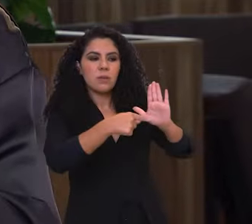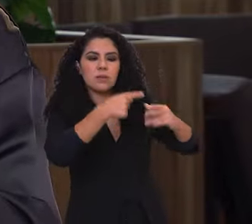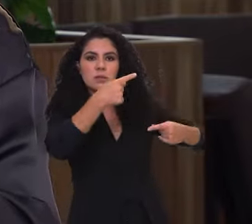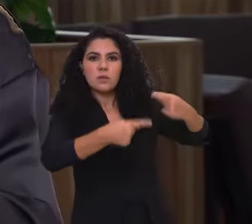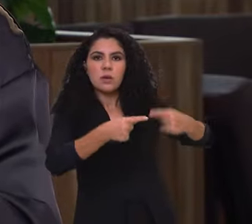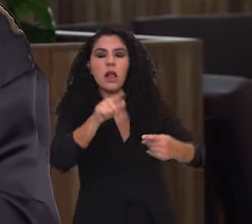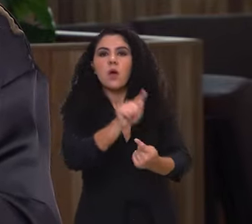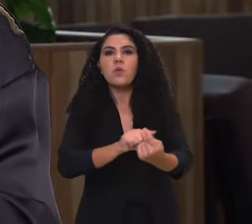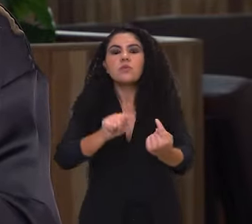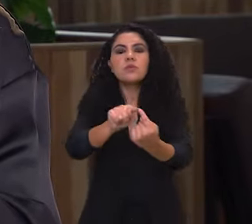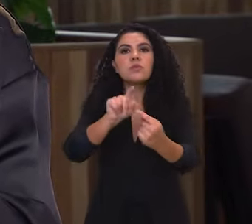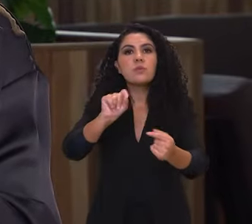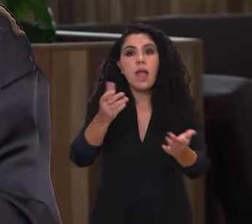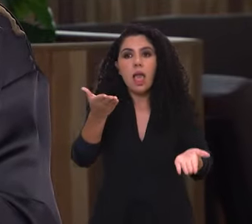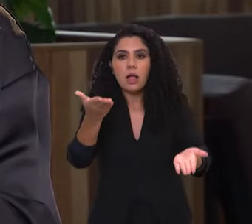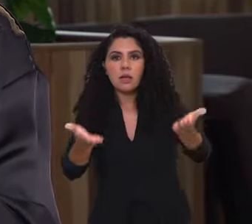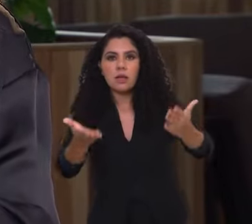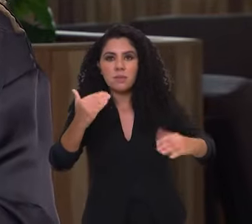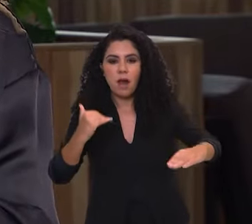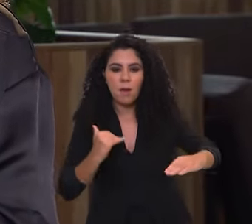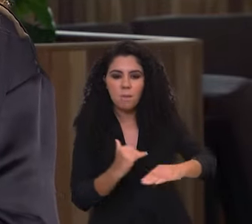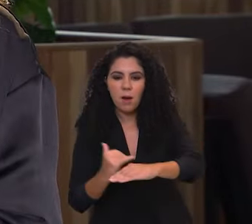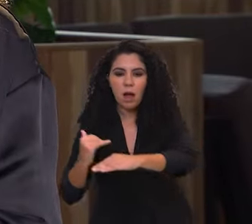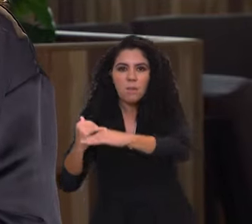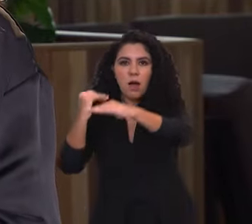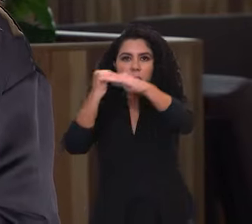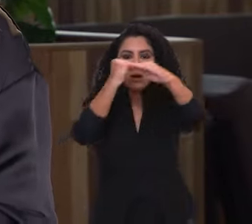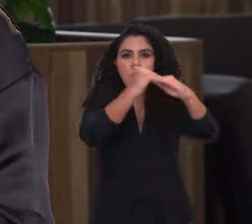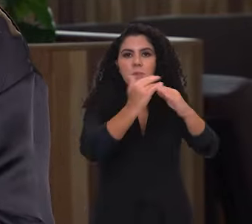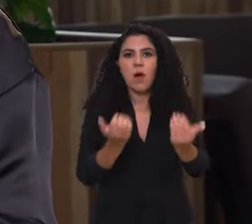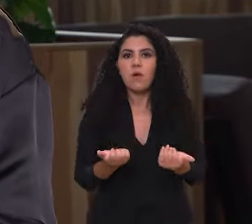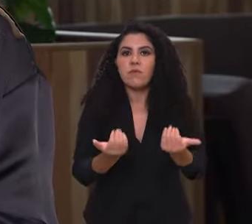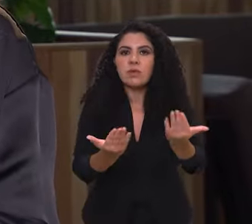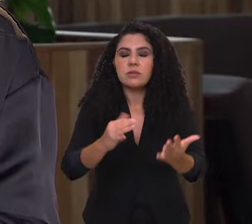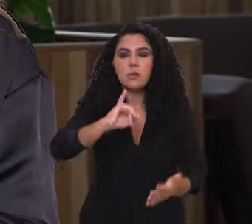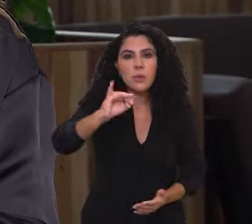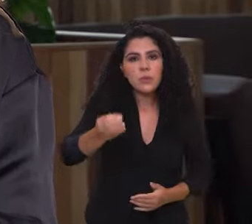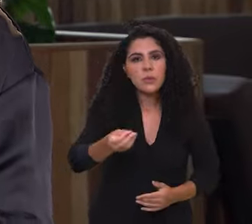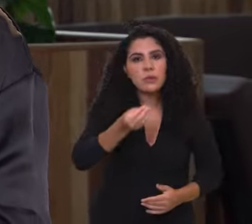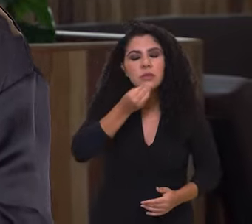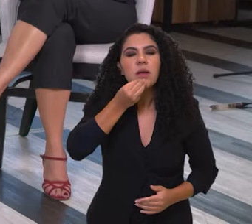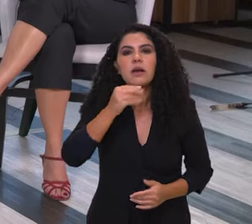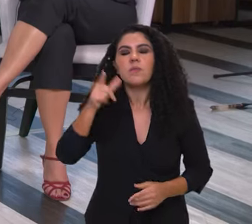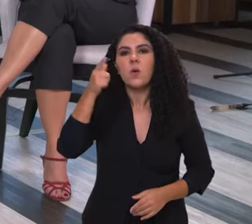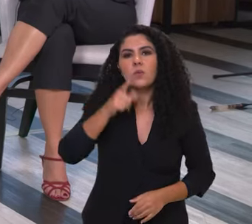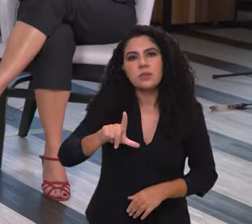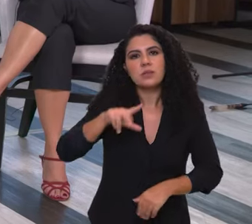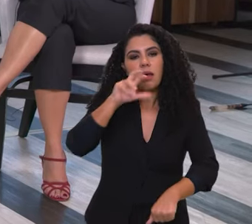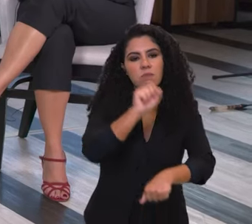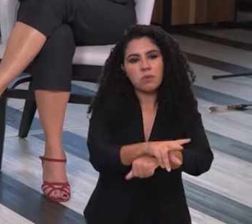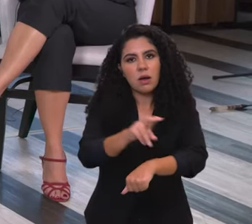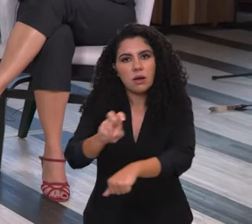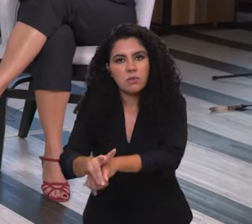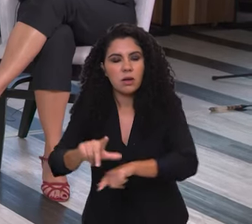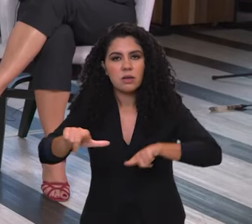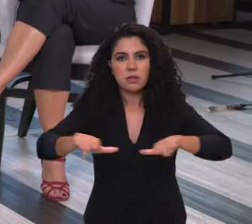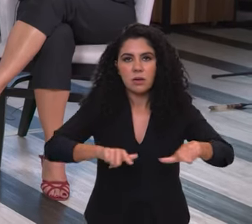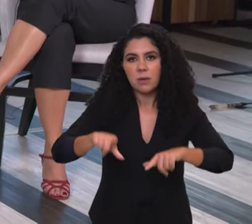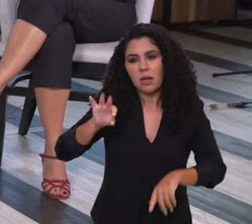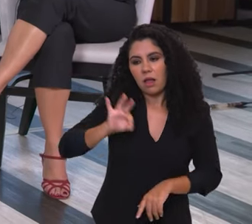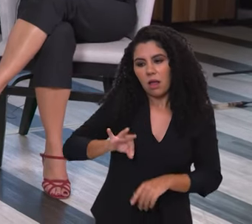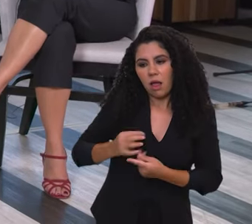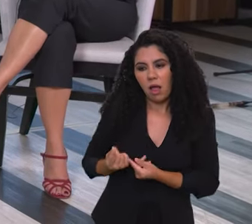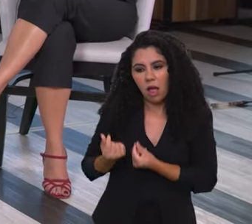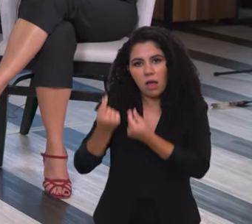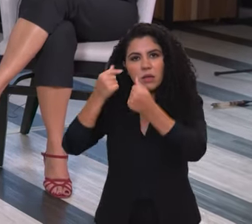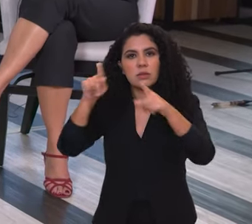esses níveis de desenvolvimento entre as regiões a partir de oportunidades geradas de geração de emprego, renda,